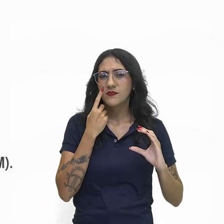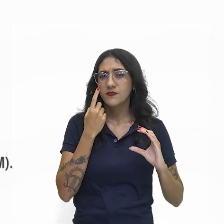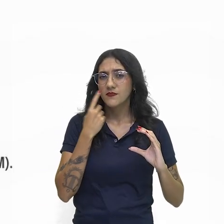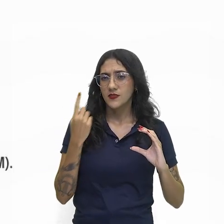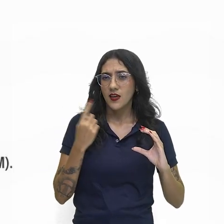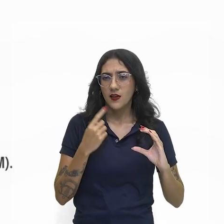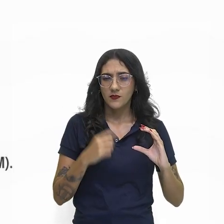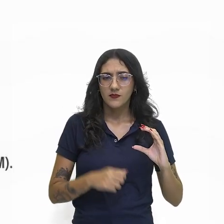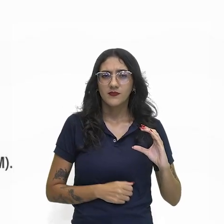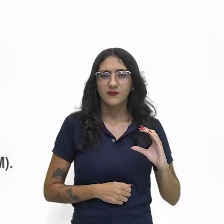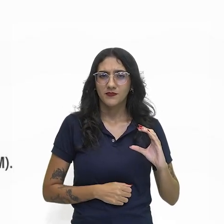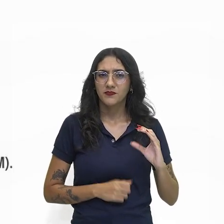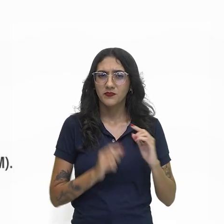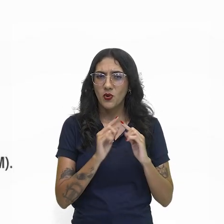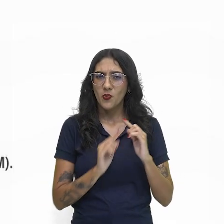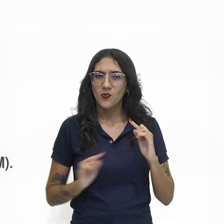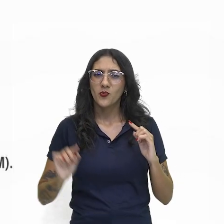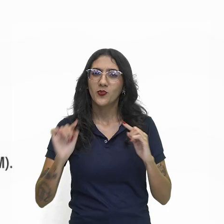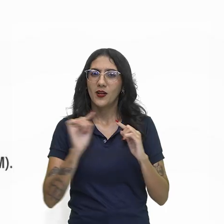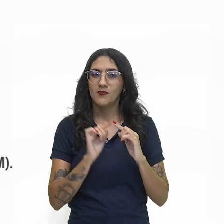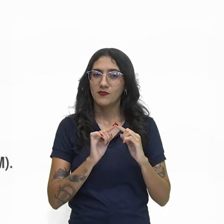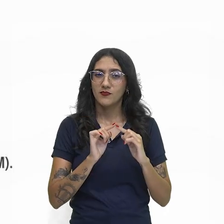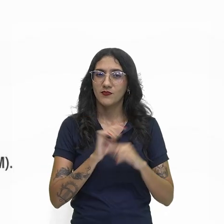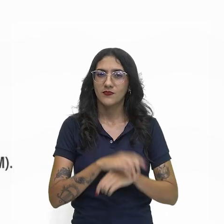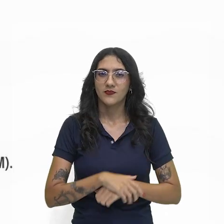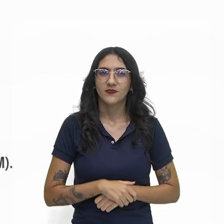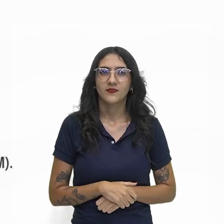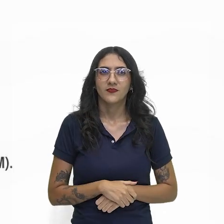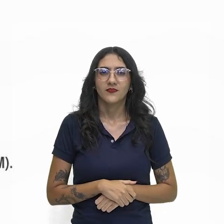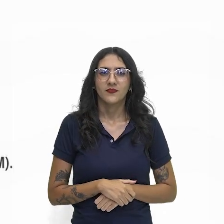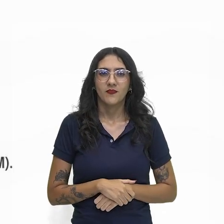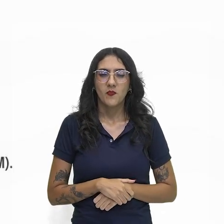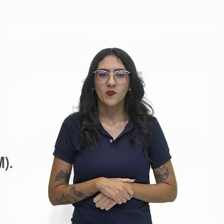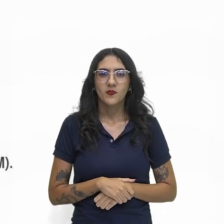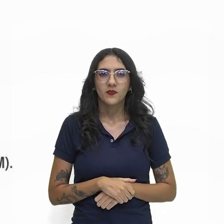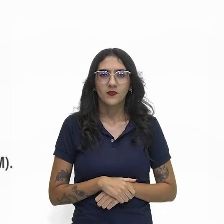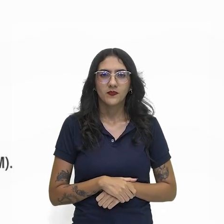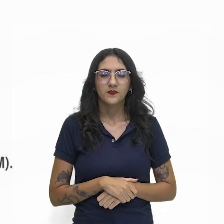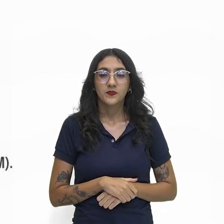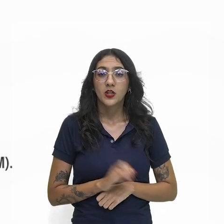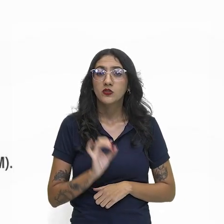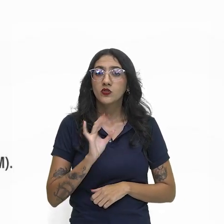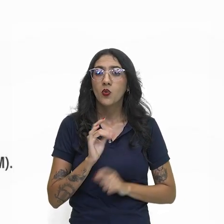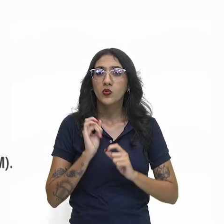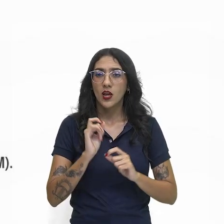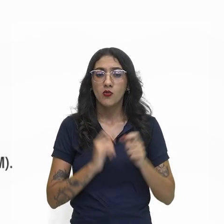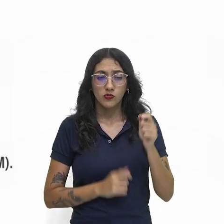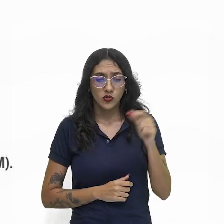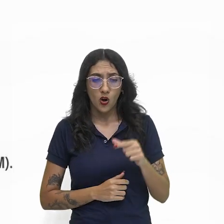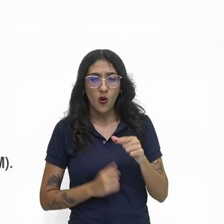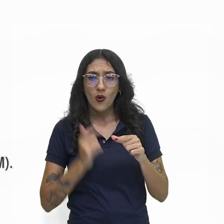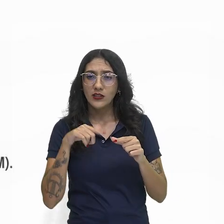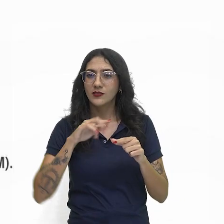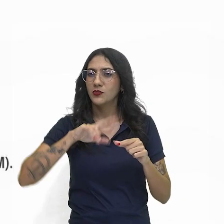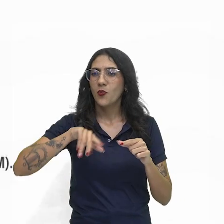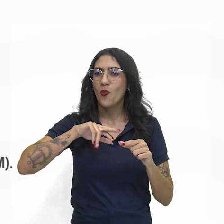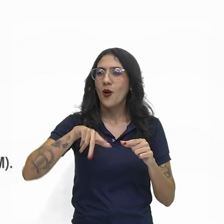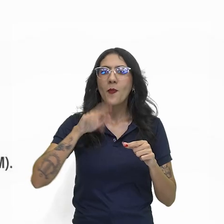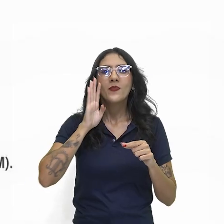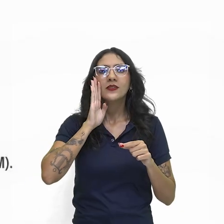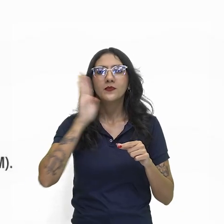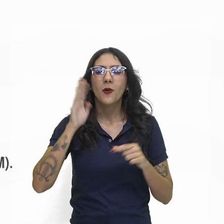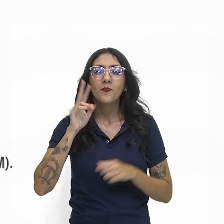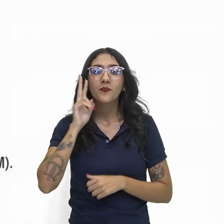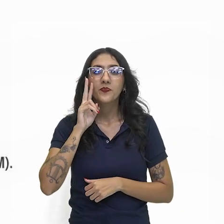centro, está errado. Pessoal, uma elipse também é uma órbita circular, né? Só que o Sol não está no centro. O que diz a primeira